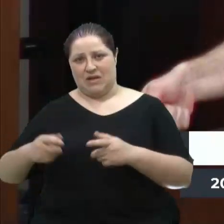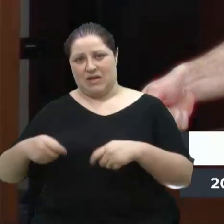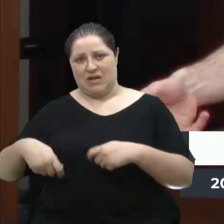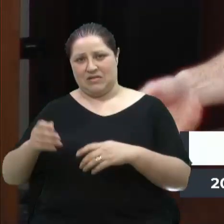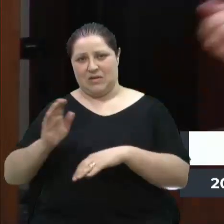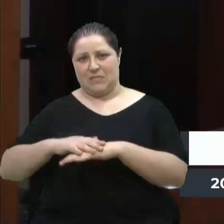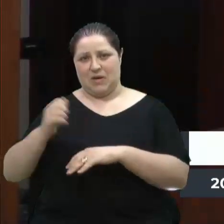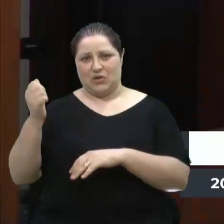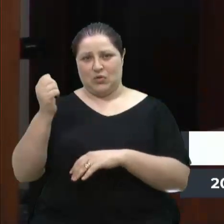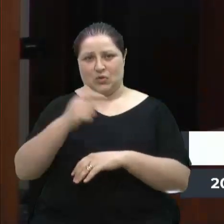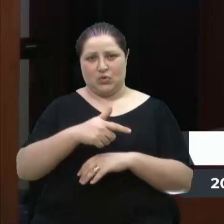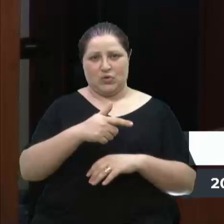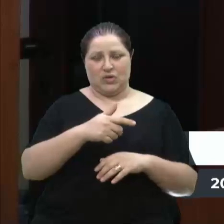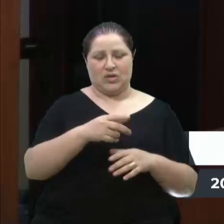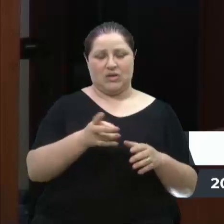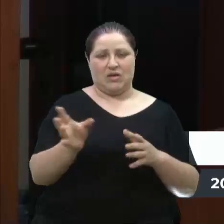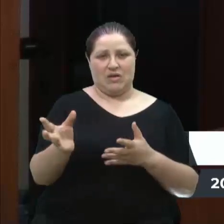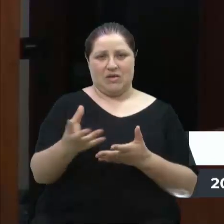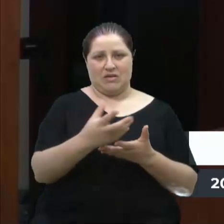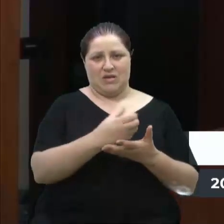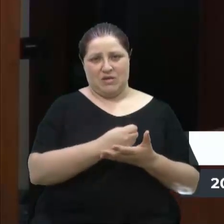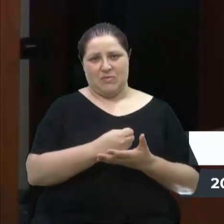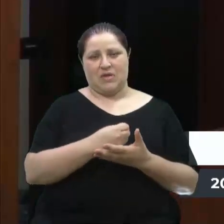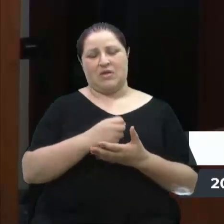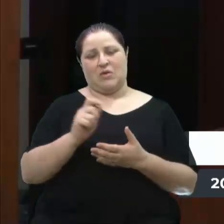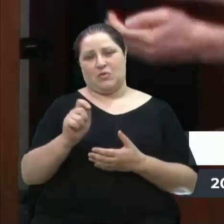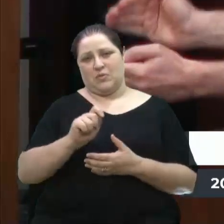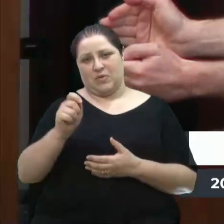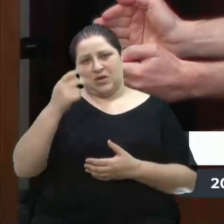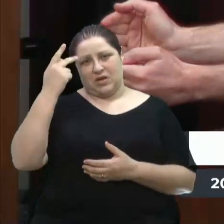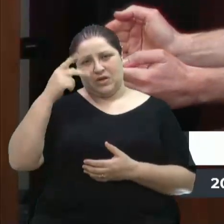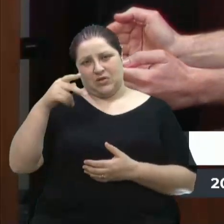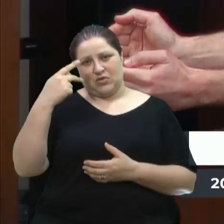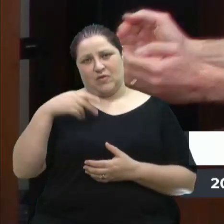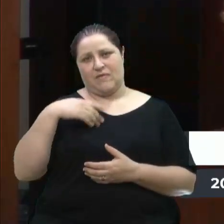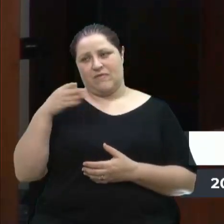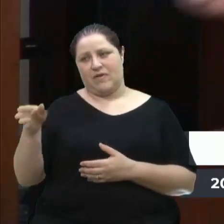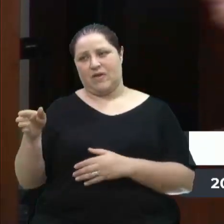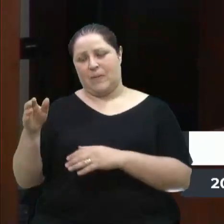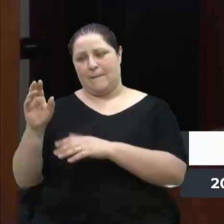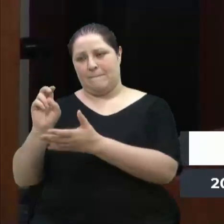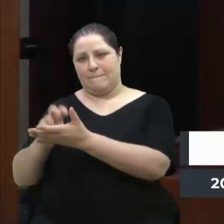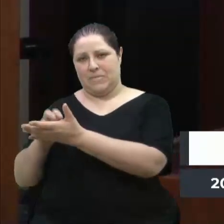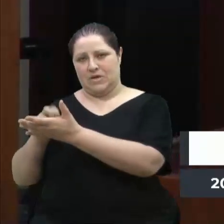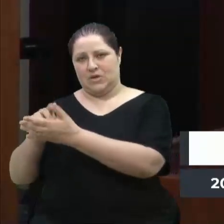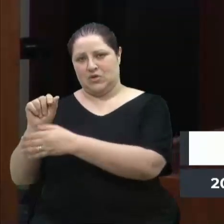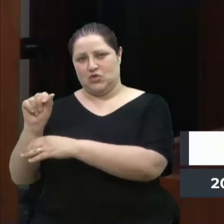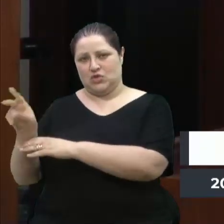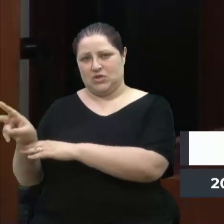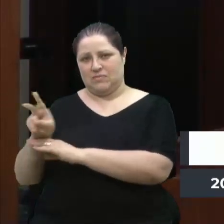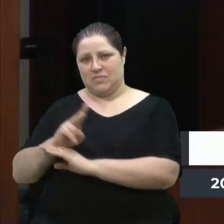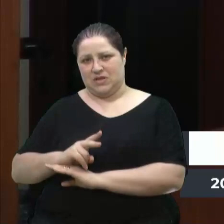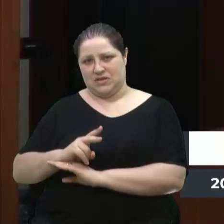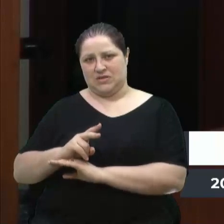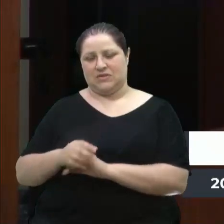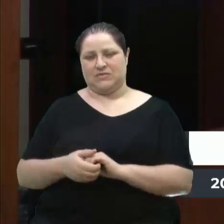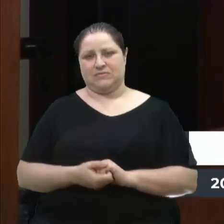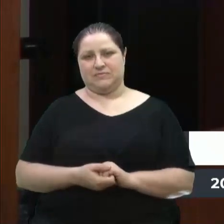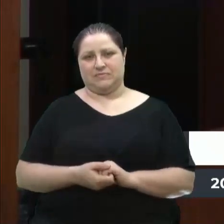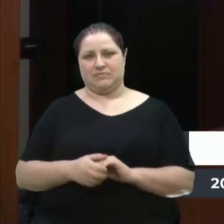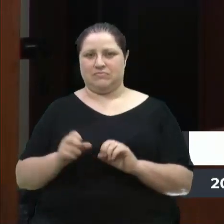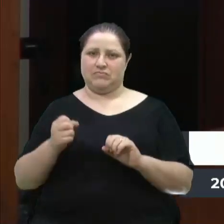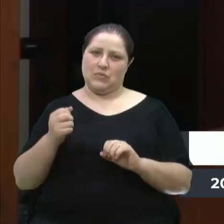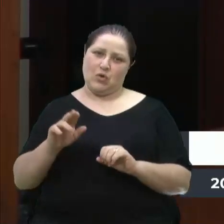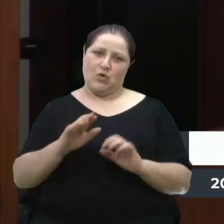mais do que nós arrecadamos, automaticamente, vereador Valim, nós vamos no banco e a gente pede dinheiro emprestado. Ou por